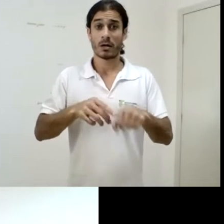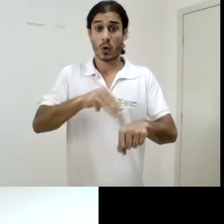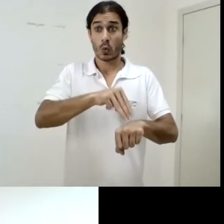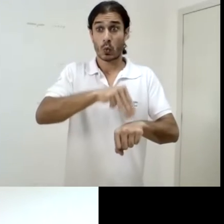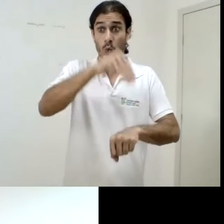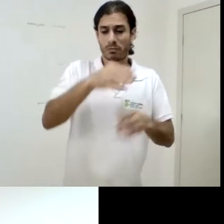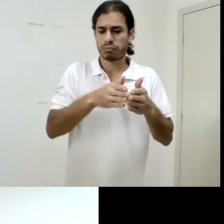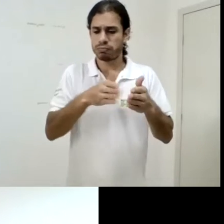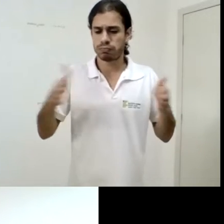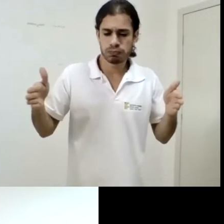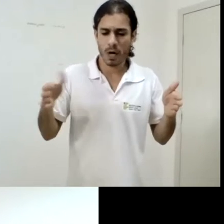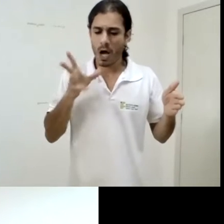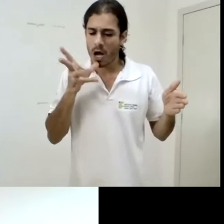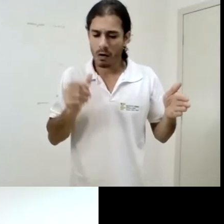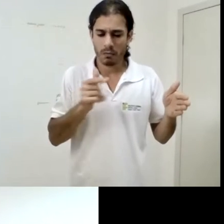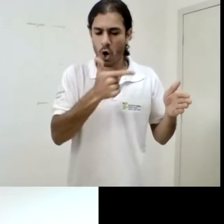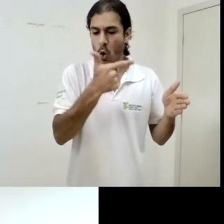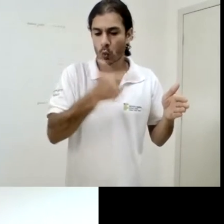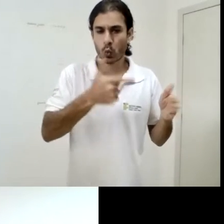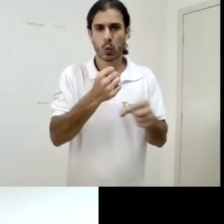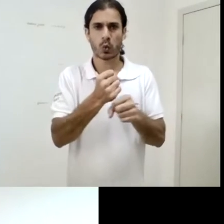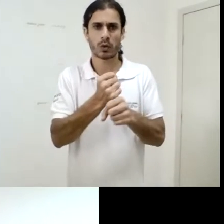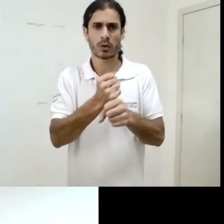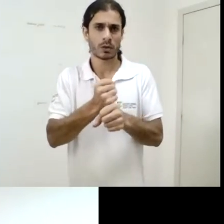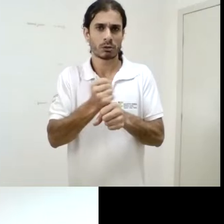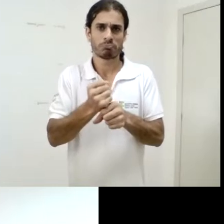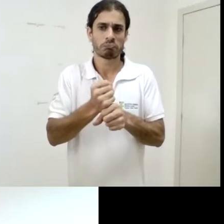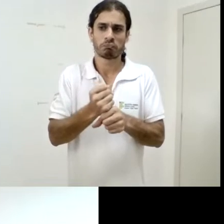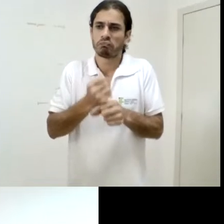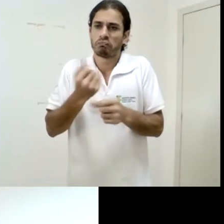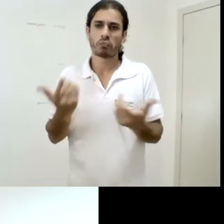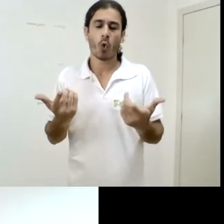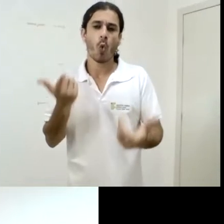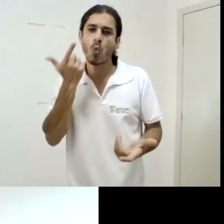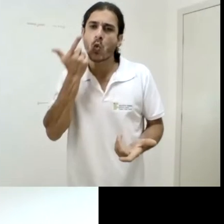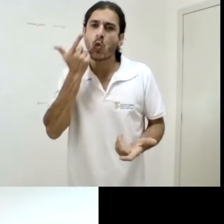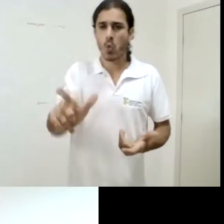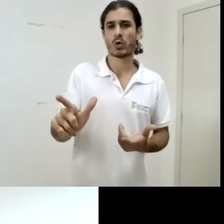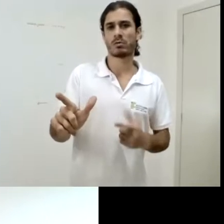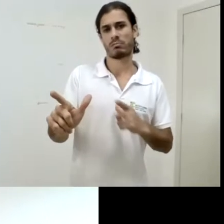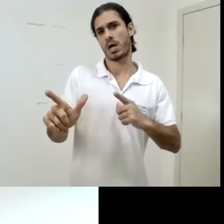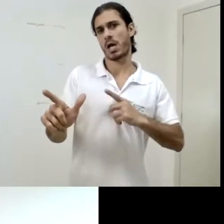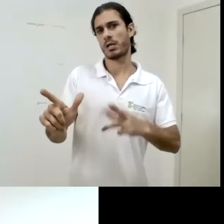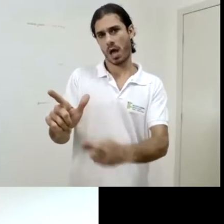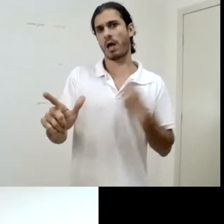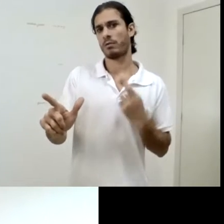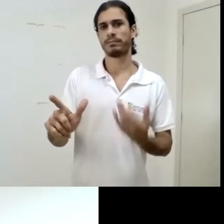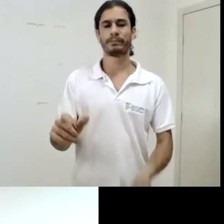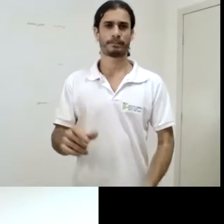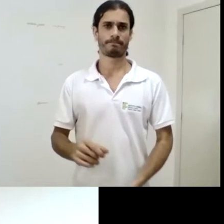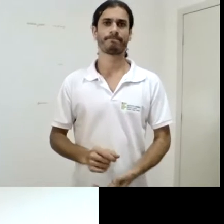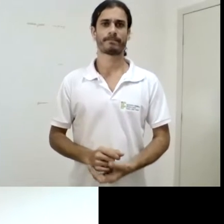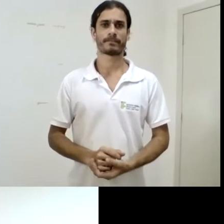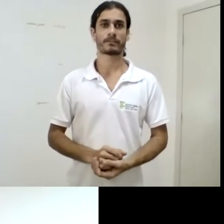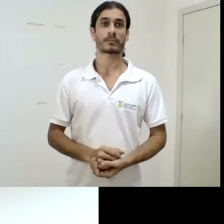condições de ter essa resposta, né? Quando a gente pega aquele livrinho lá do Trolley, né? É. Que a gente usa